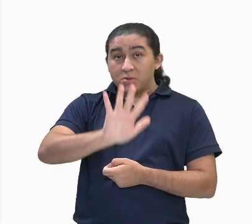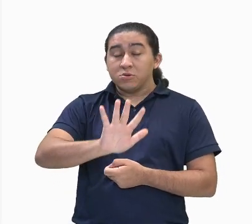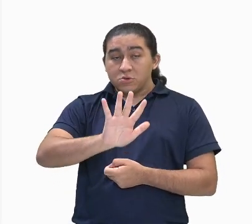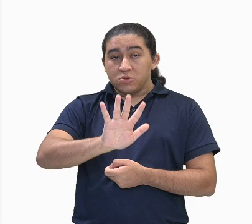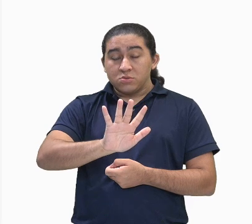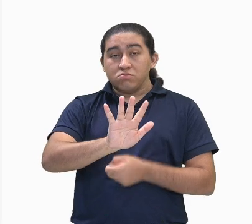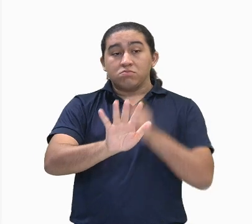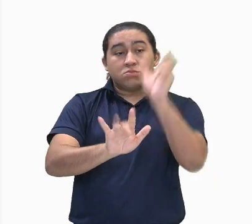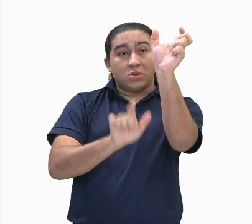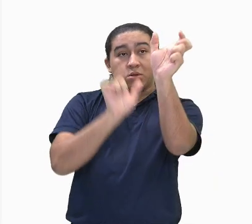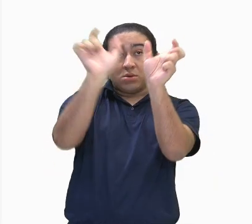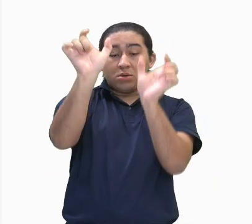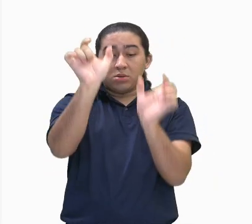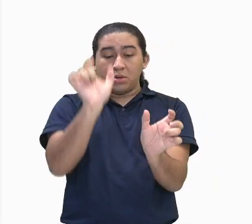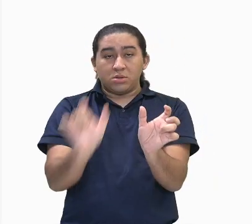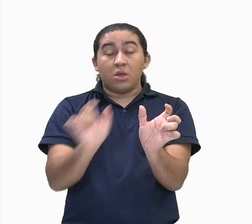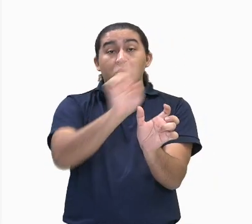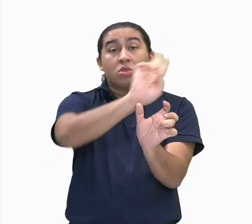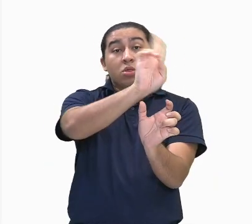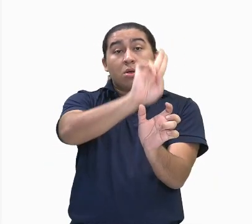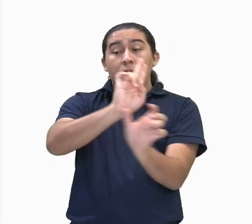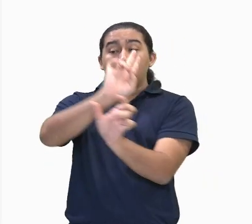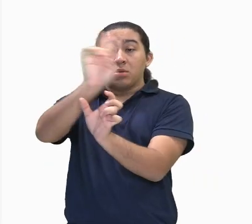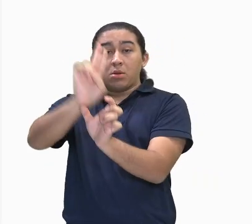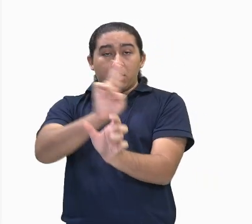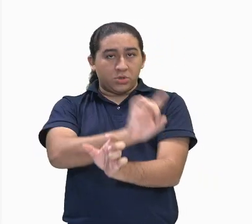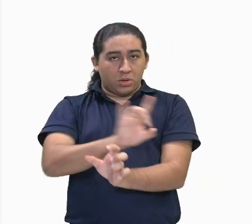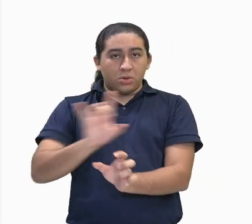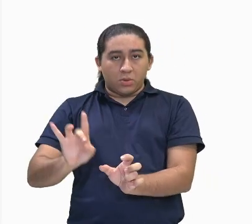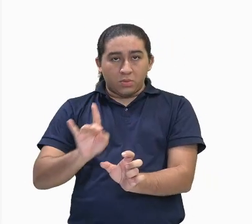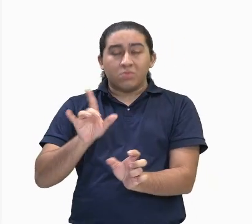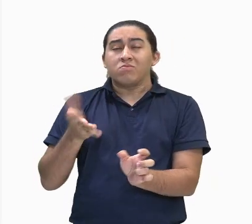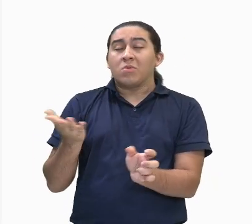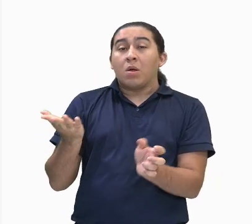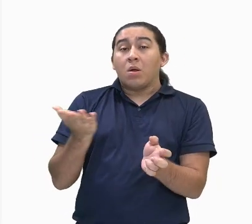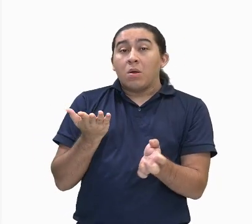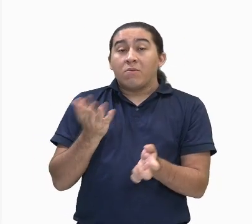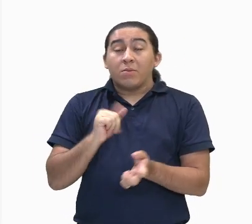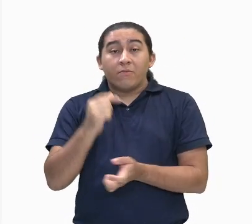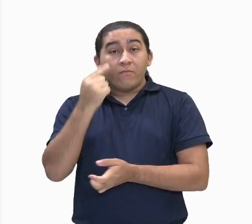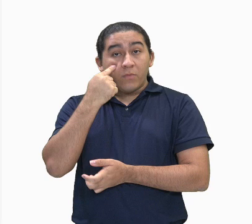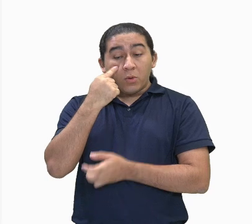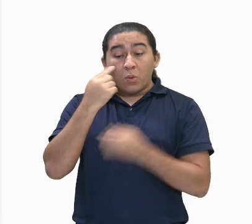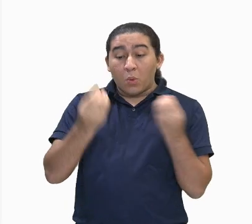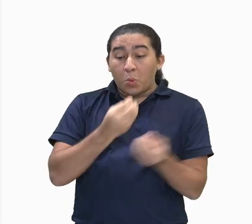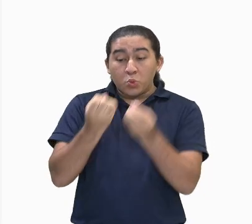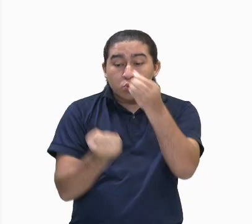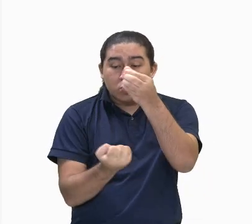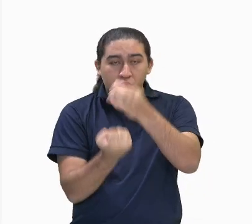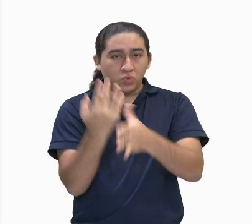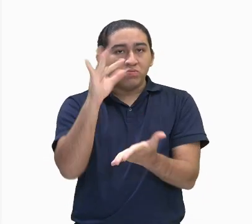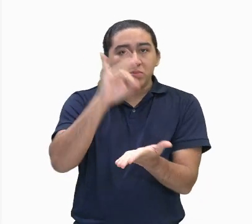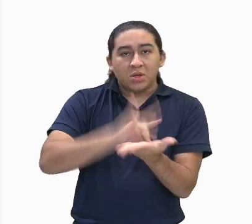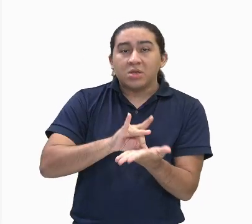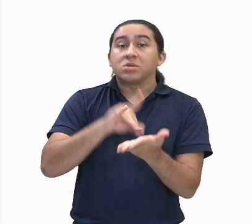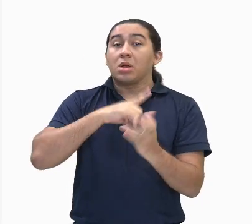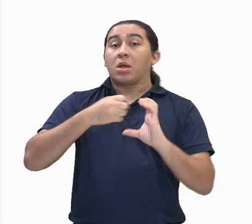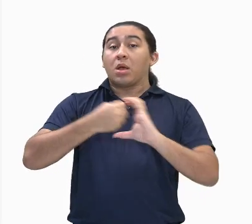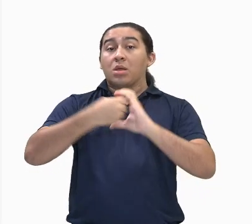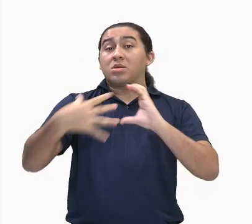muito importantes. Vamos ver como eles nascem de elementos bem reais. Claro, com certas características